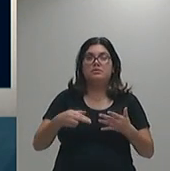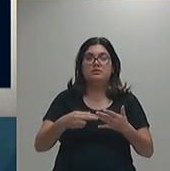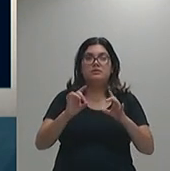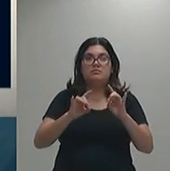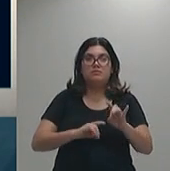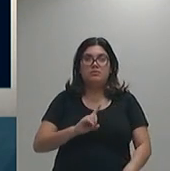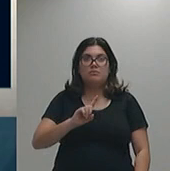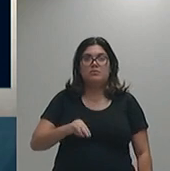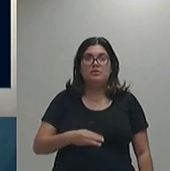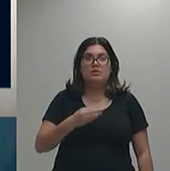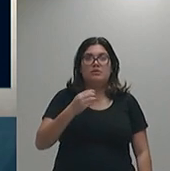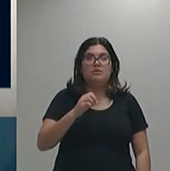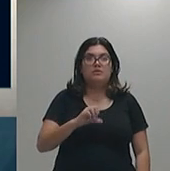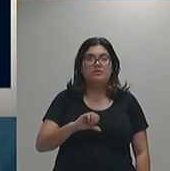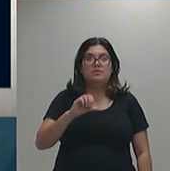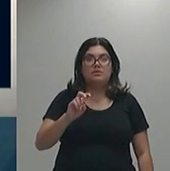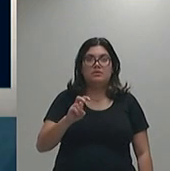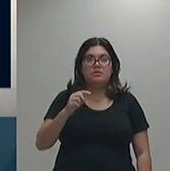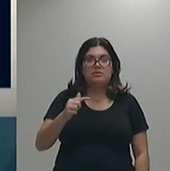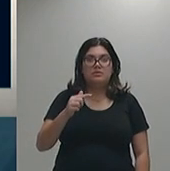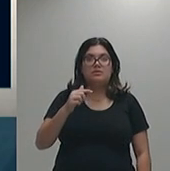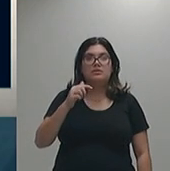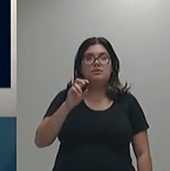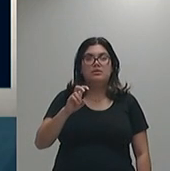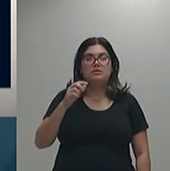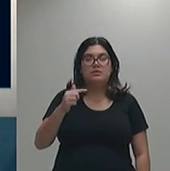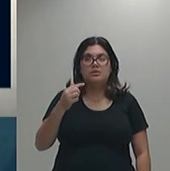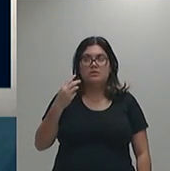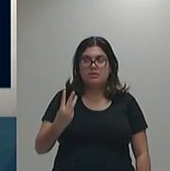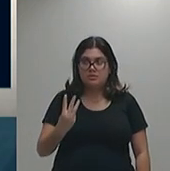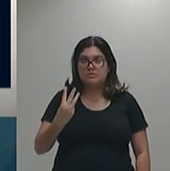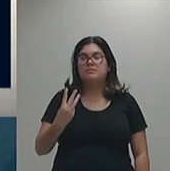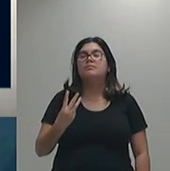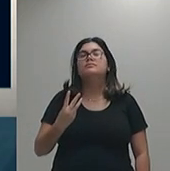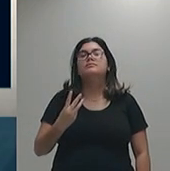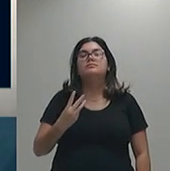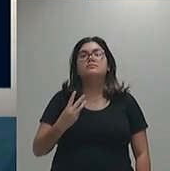905 1573 a acessão